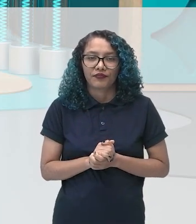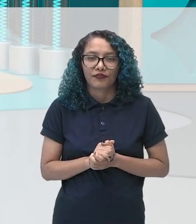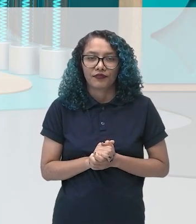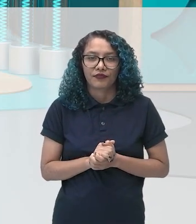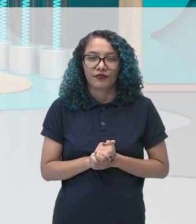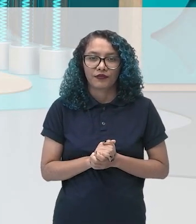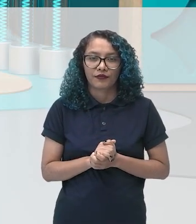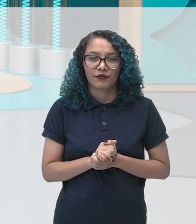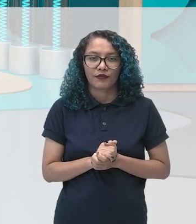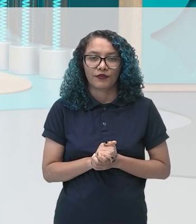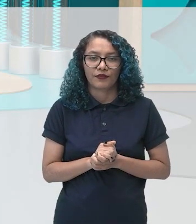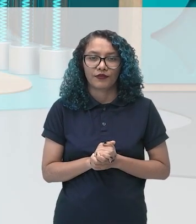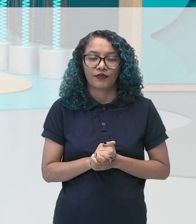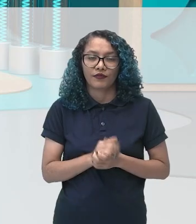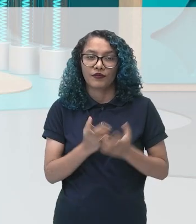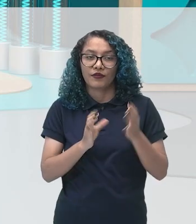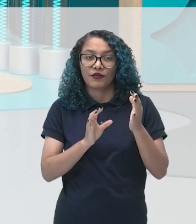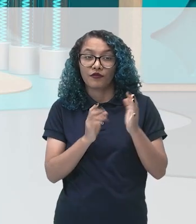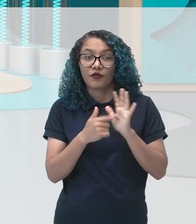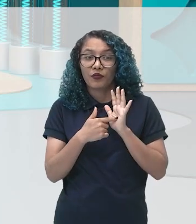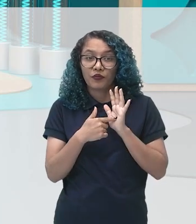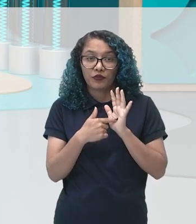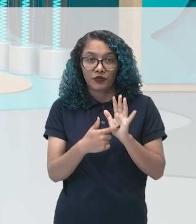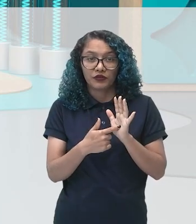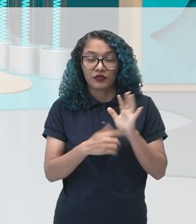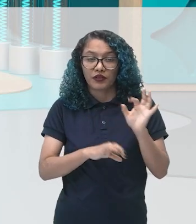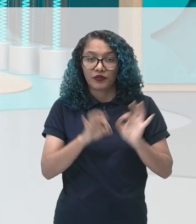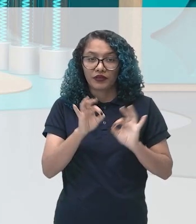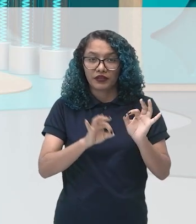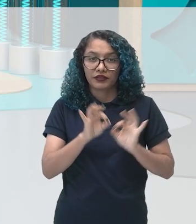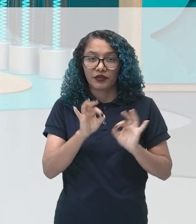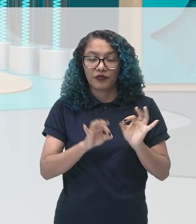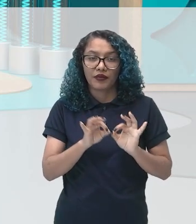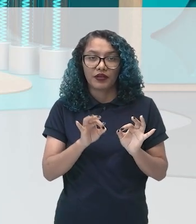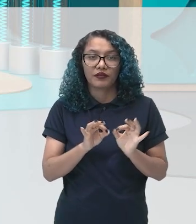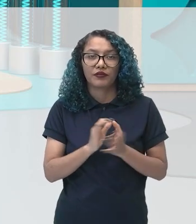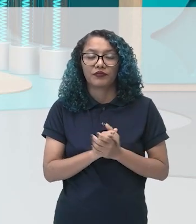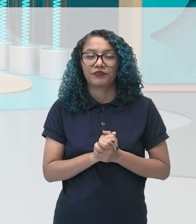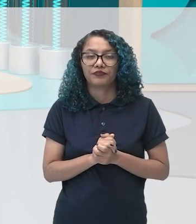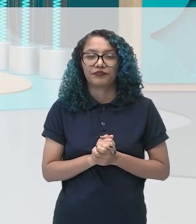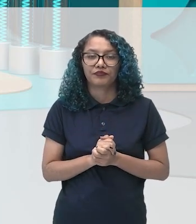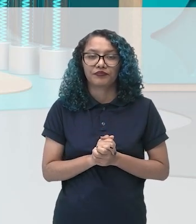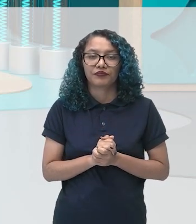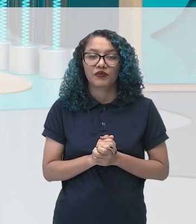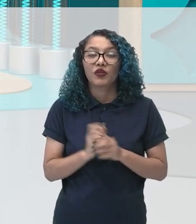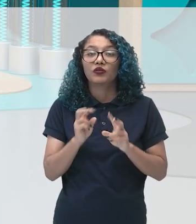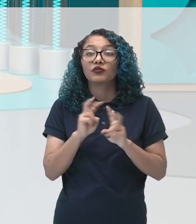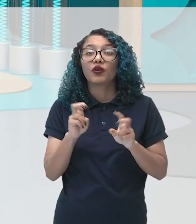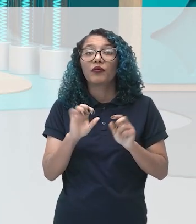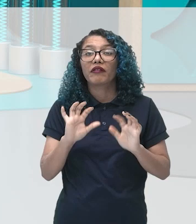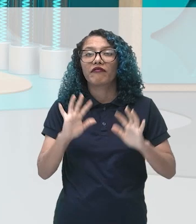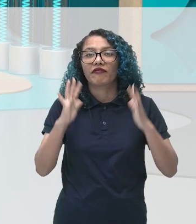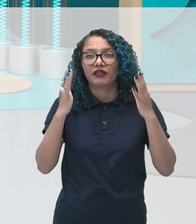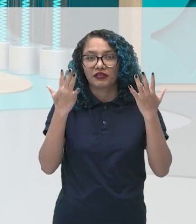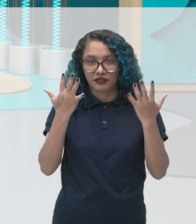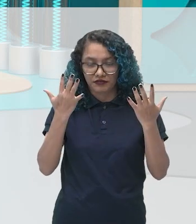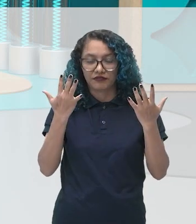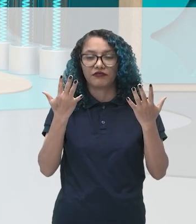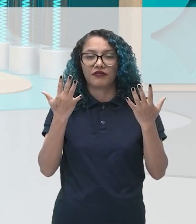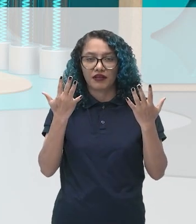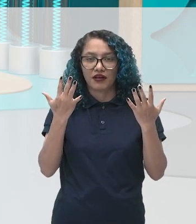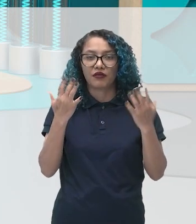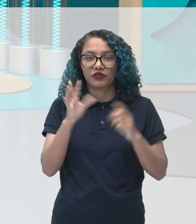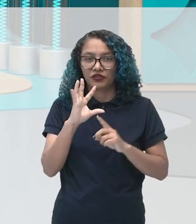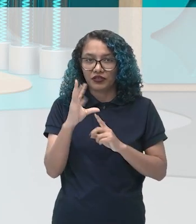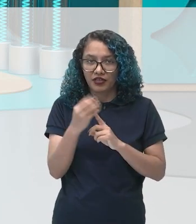apareceu naquela reportagem, aliás, naquela notícia que eu mostrei para vocês ali sobre o FEGAM, sobre o Festival de Música Gospel, de